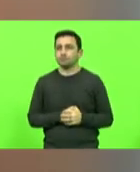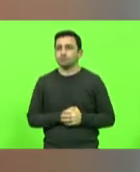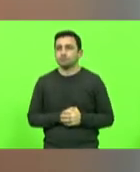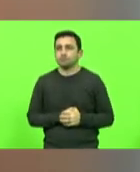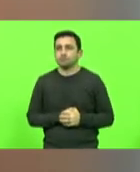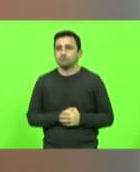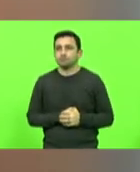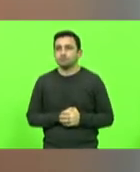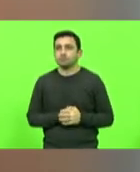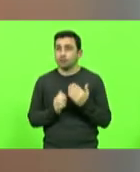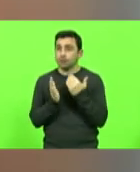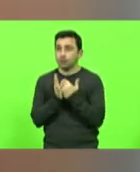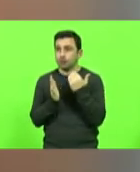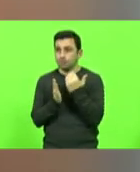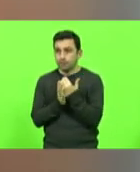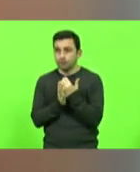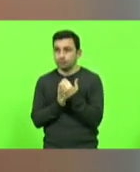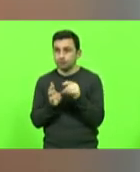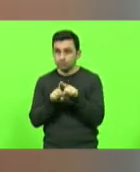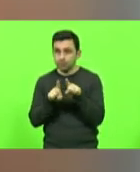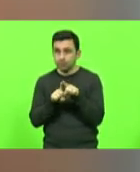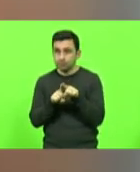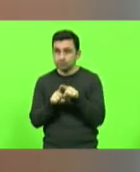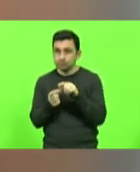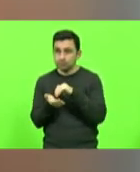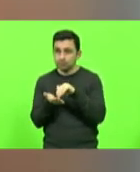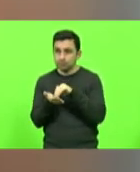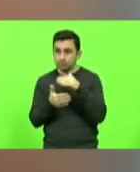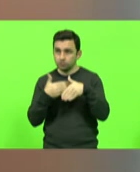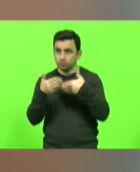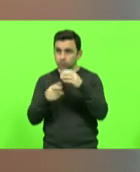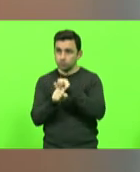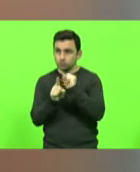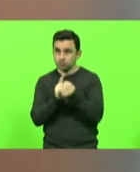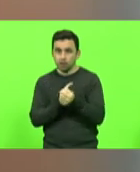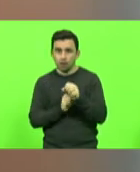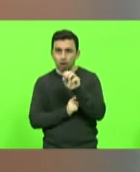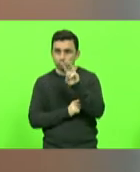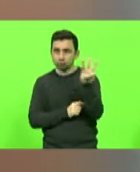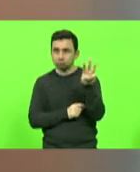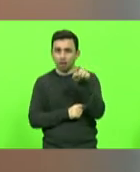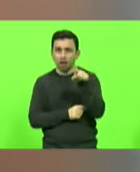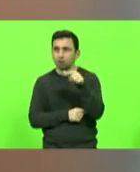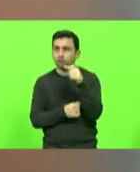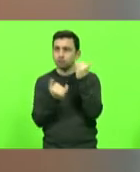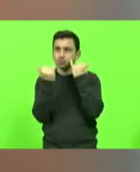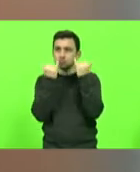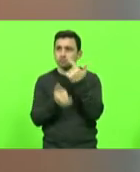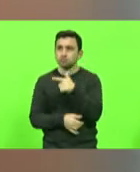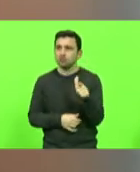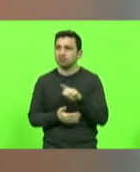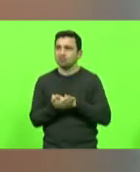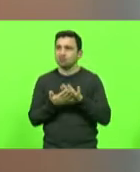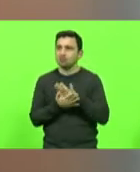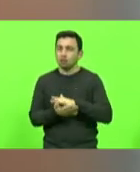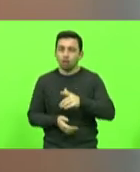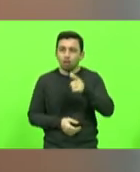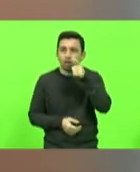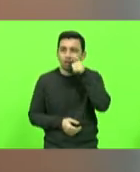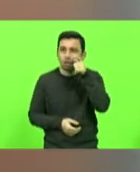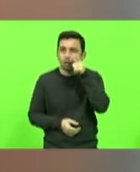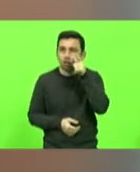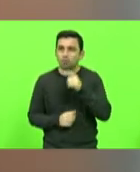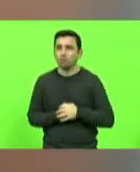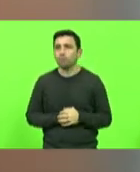E mais, na página também da Secretaria de Desenvolvimento Social, essas informações também não estão disponíveis. Não tem acompanhamento da política.